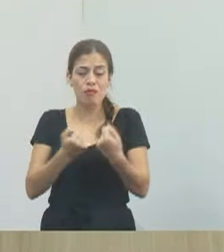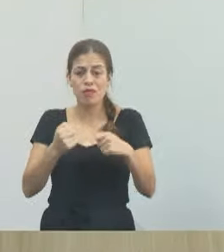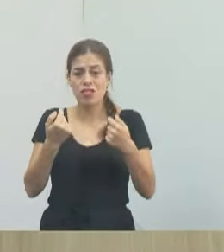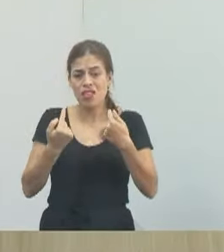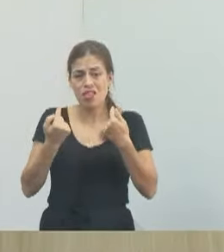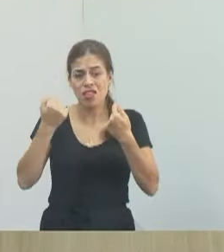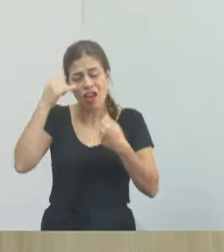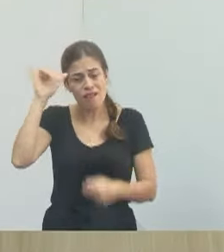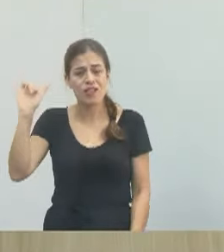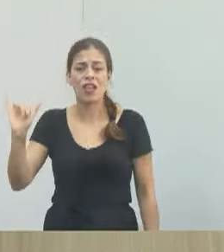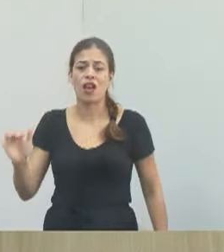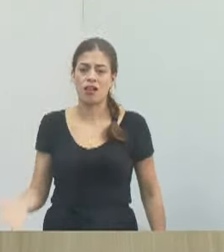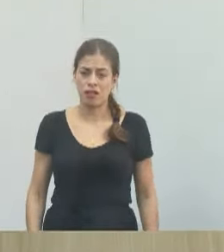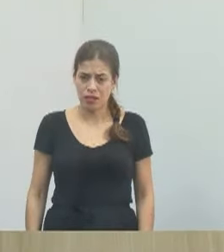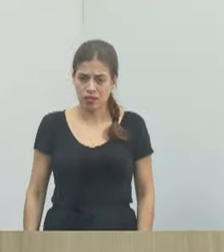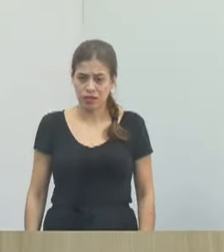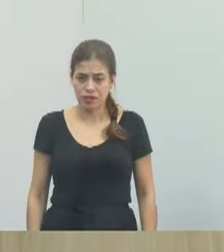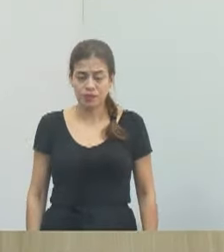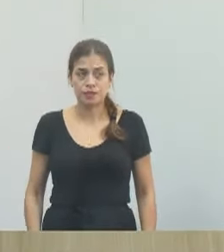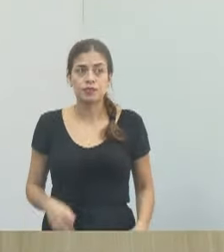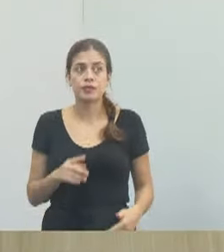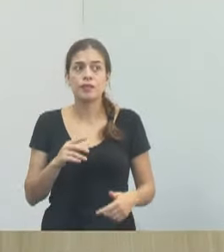do Piscinão